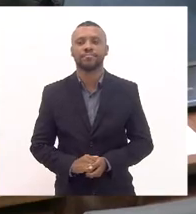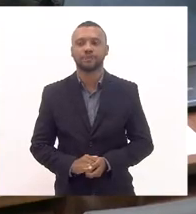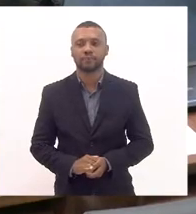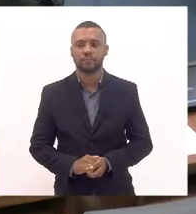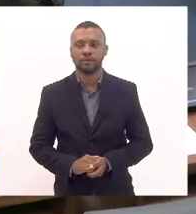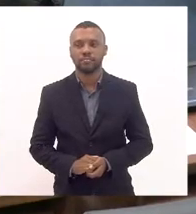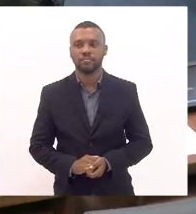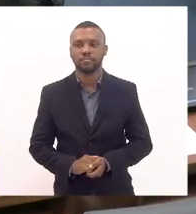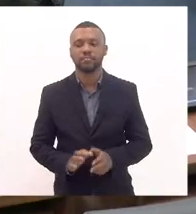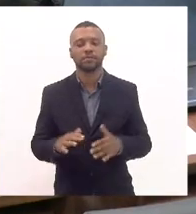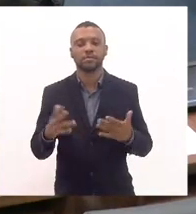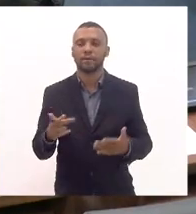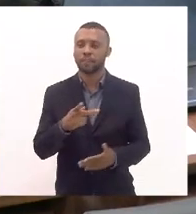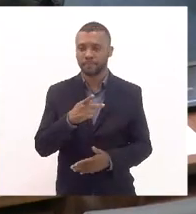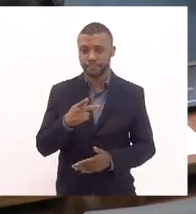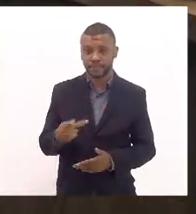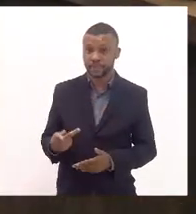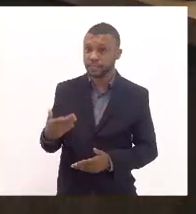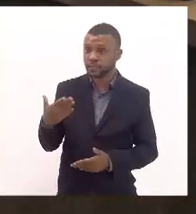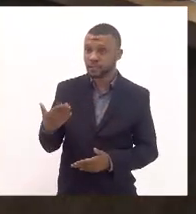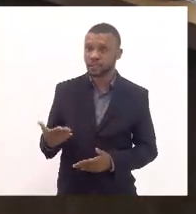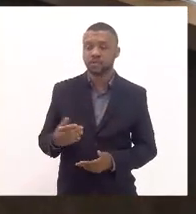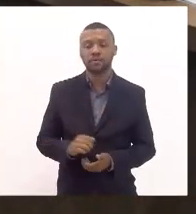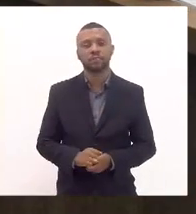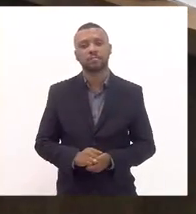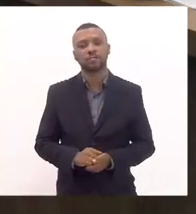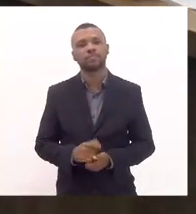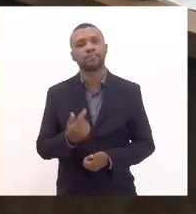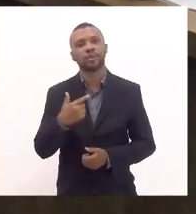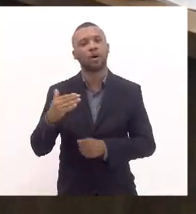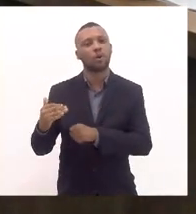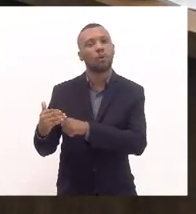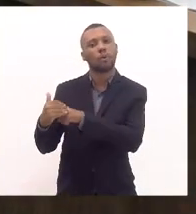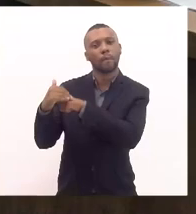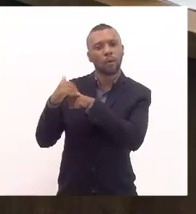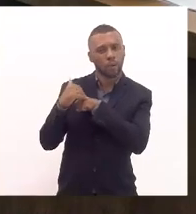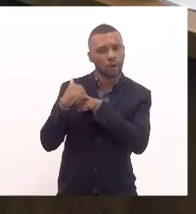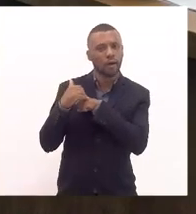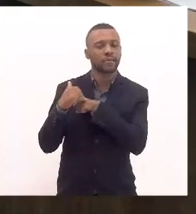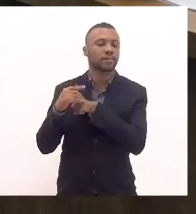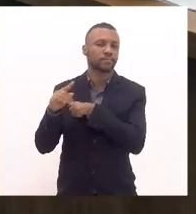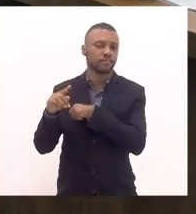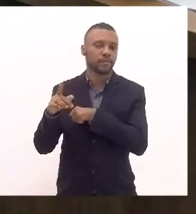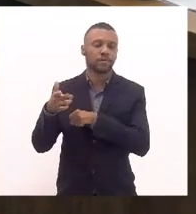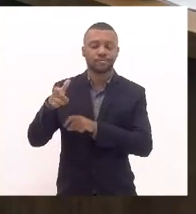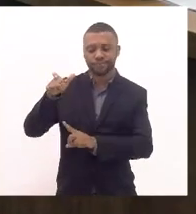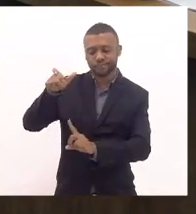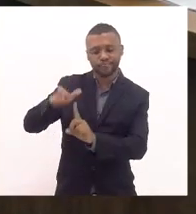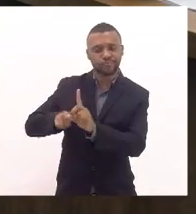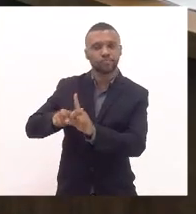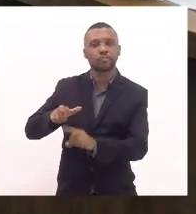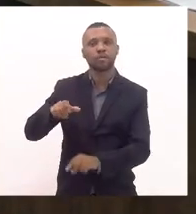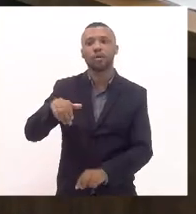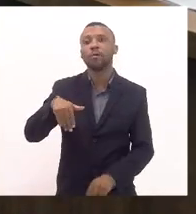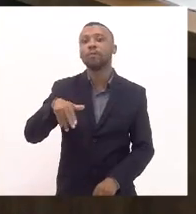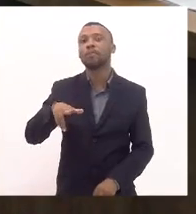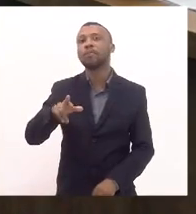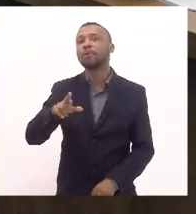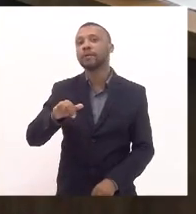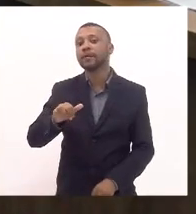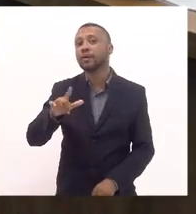o 1310 Eu até fui procurada pelo Dr Murilo